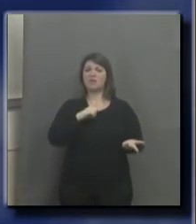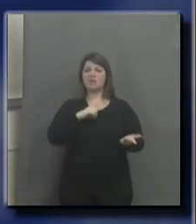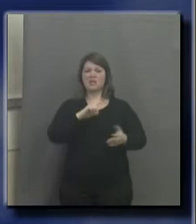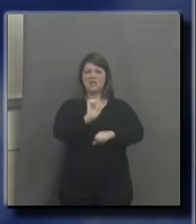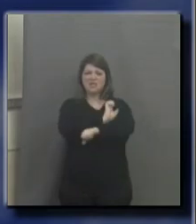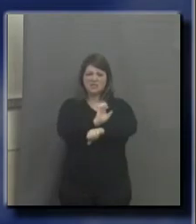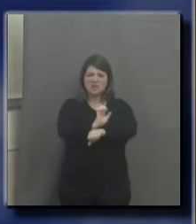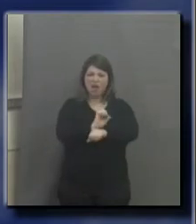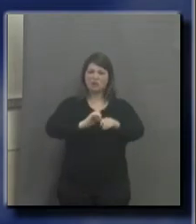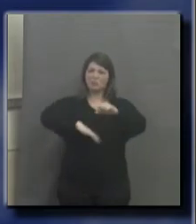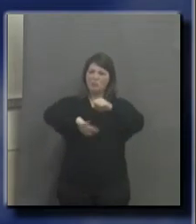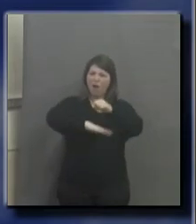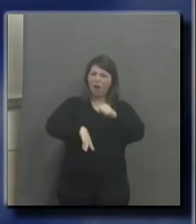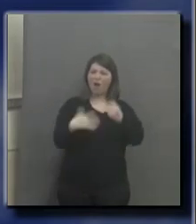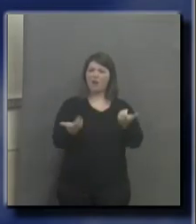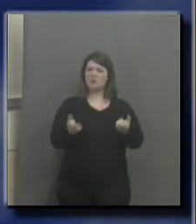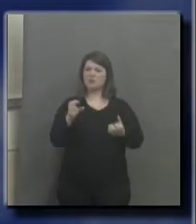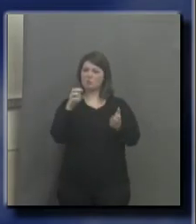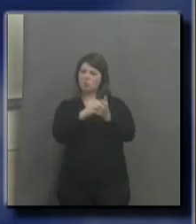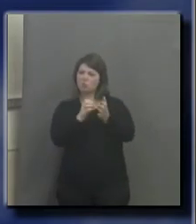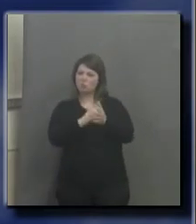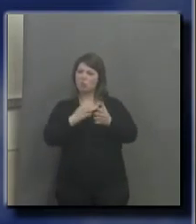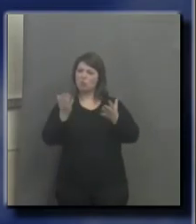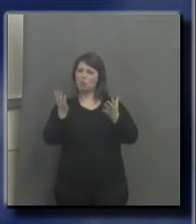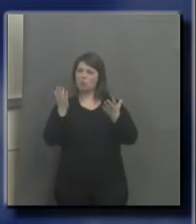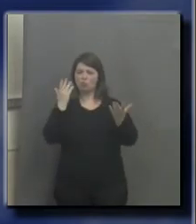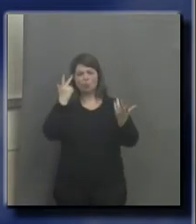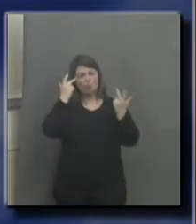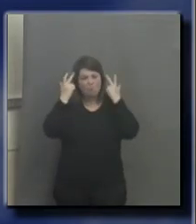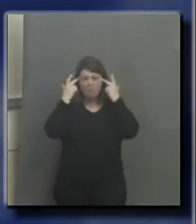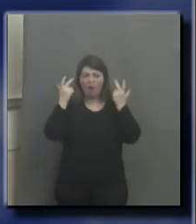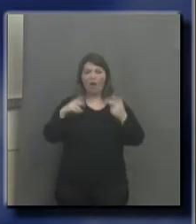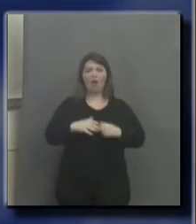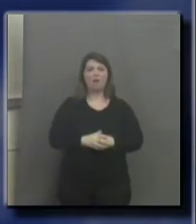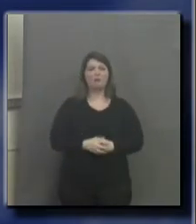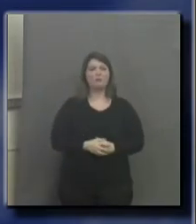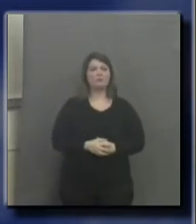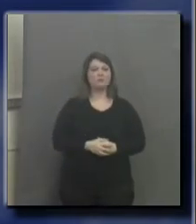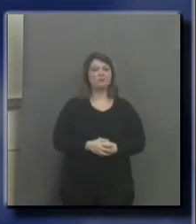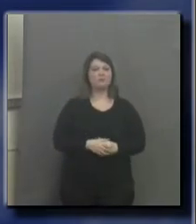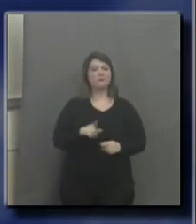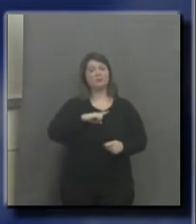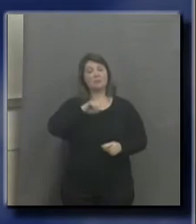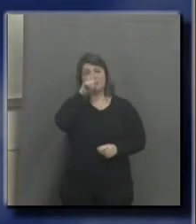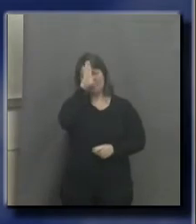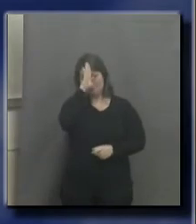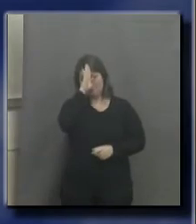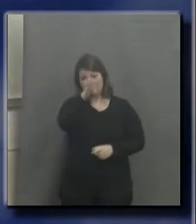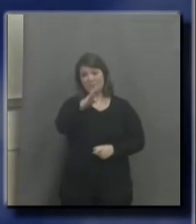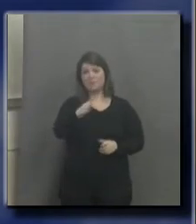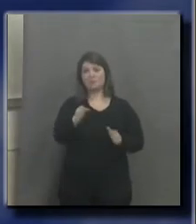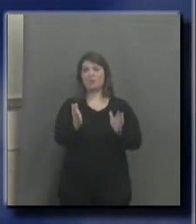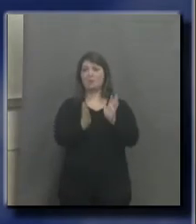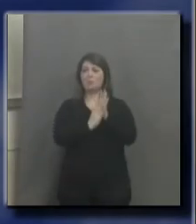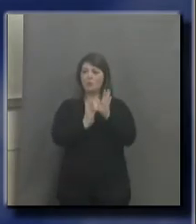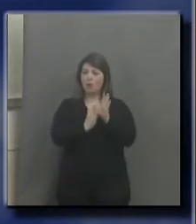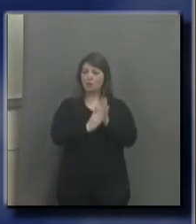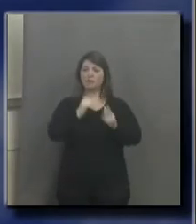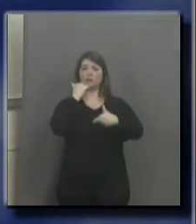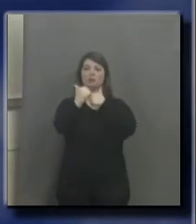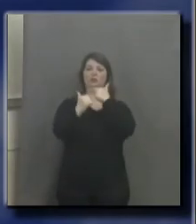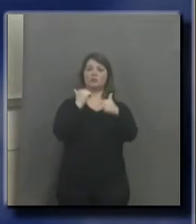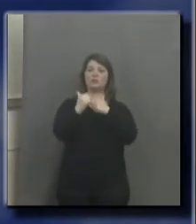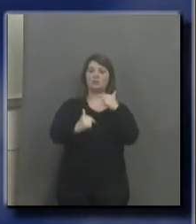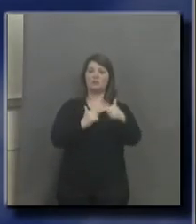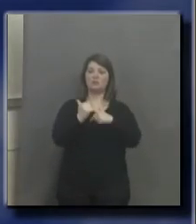básicos, como núcleo comum e ênfases curriculares, né? E, principalmente, como processos de